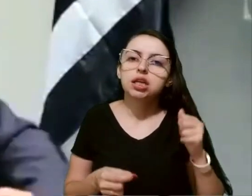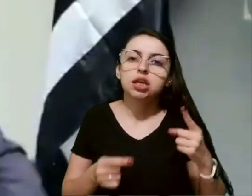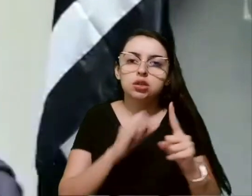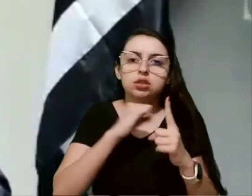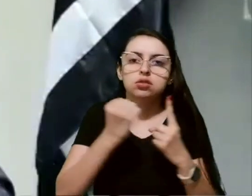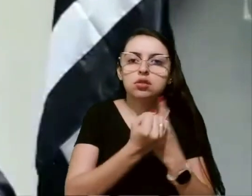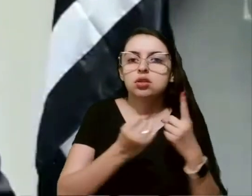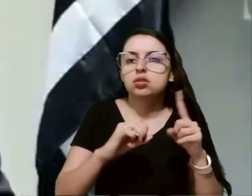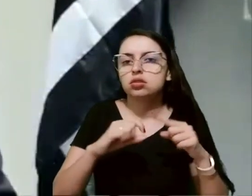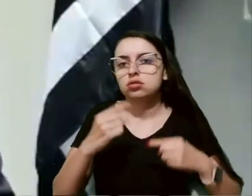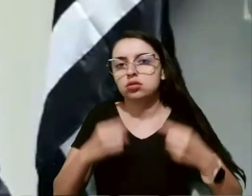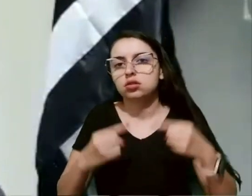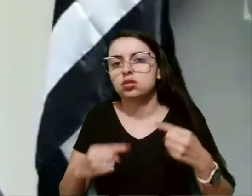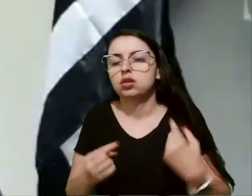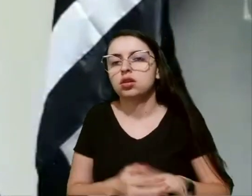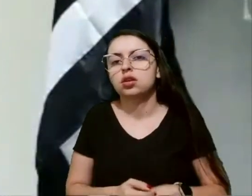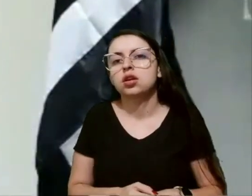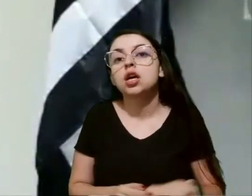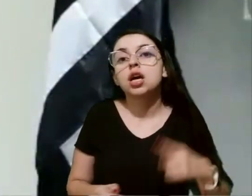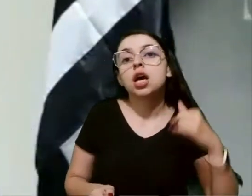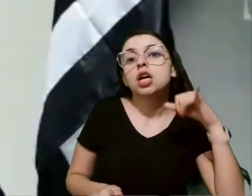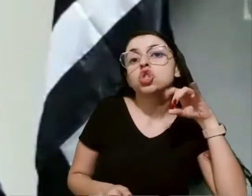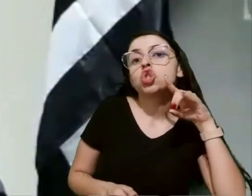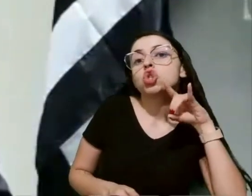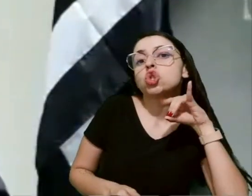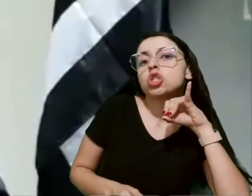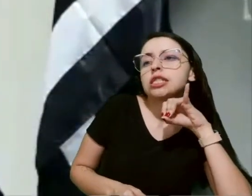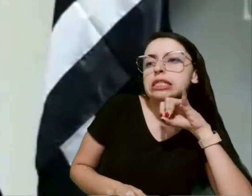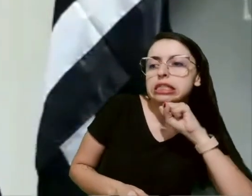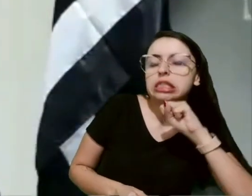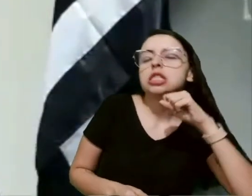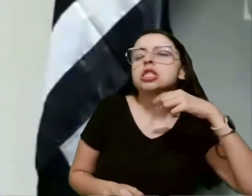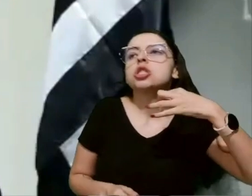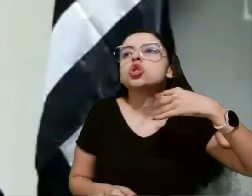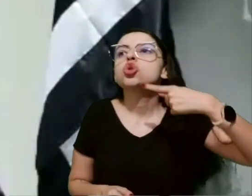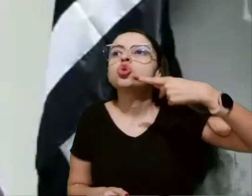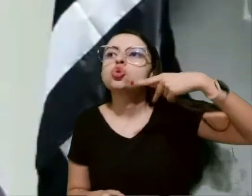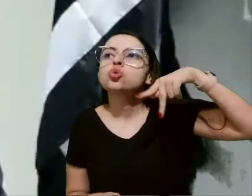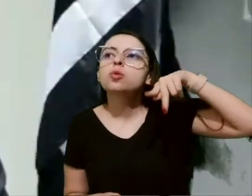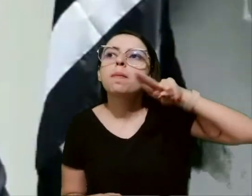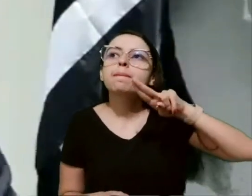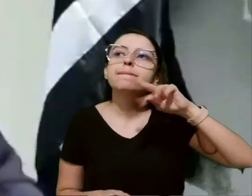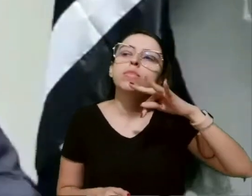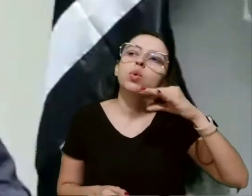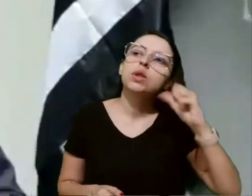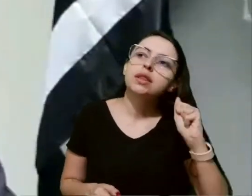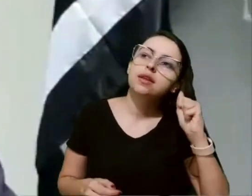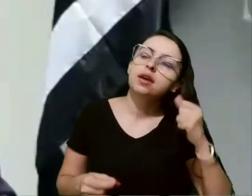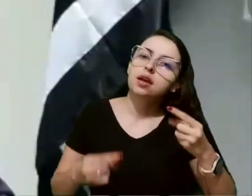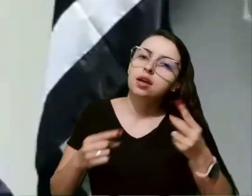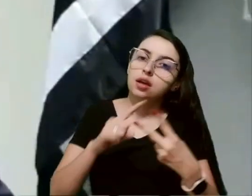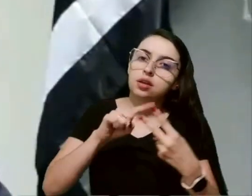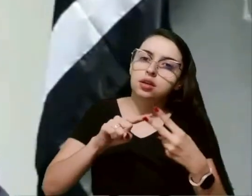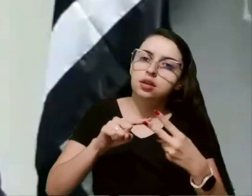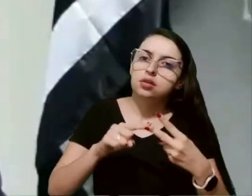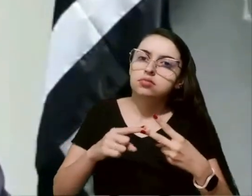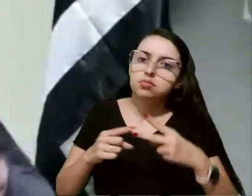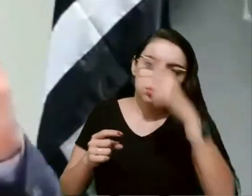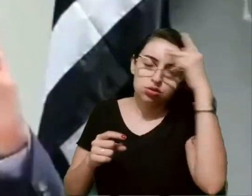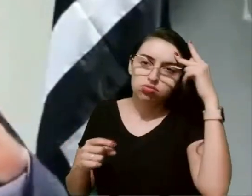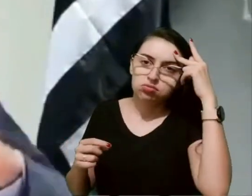sociedade, disputas são elicitadas no judiciário. E a disputa entra por quê? Porque as pessoas dos 2 lados estão dispostas